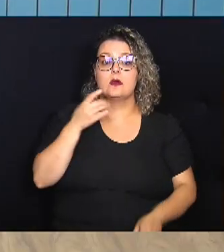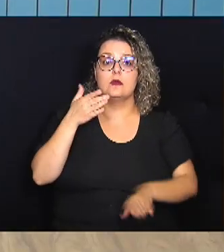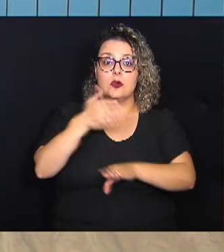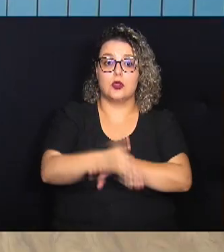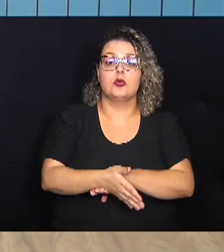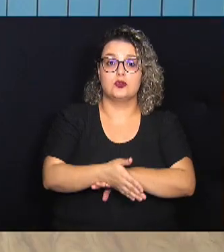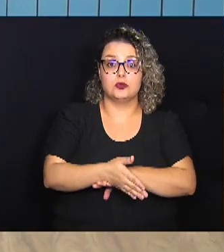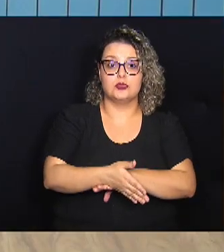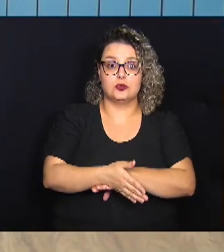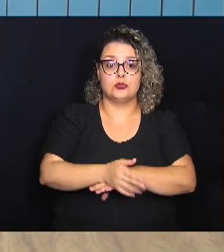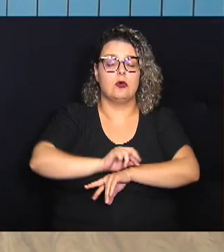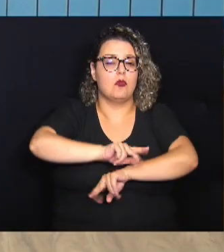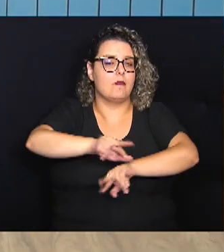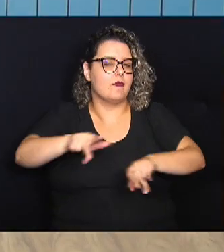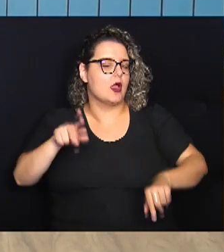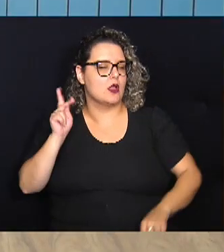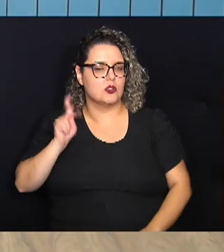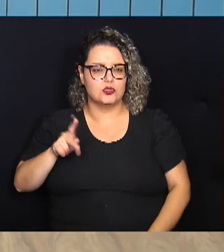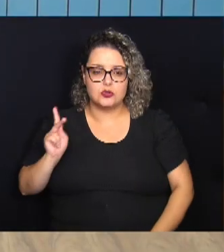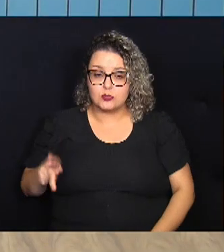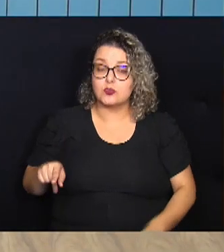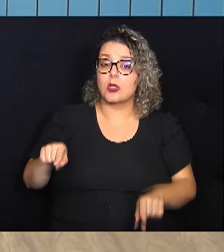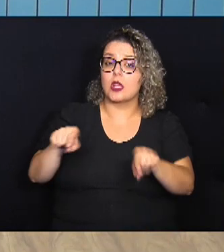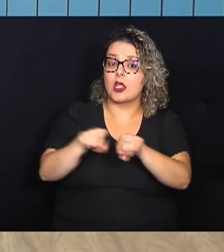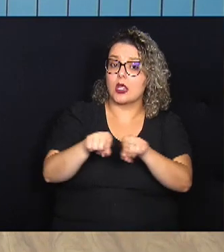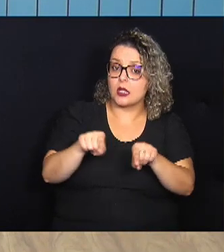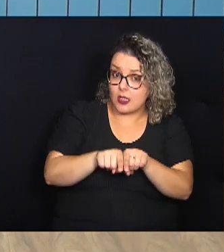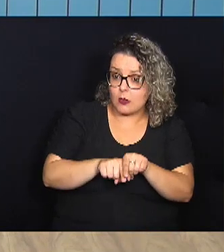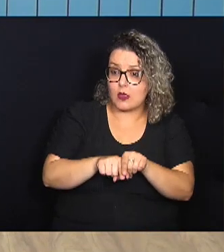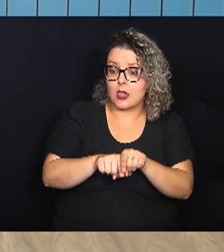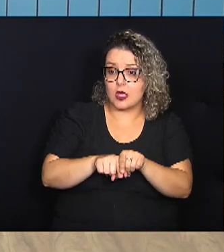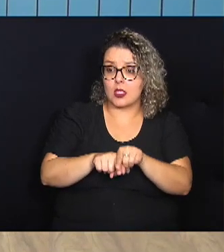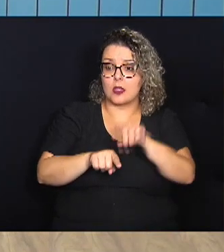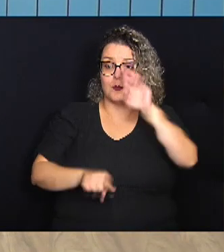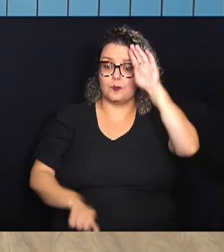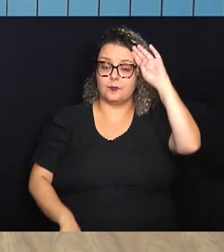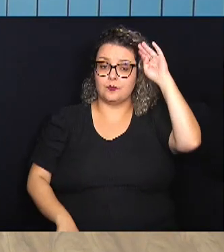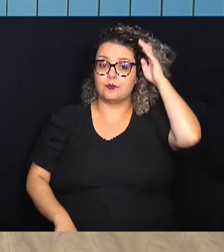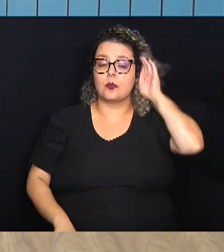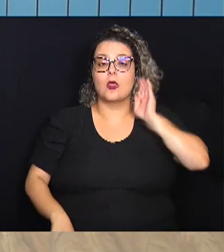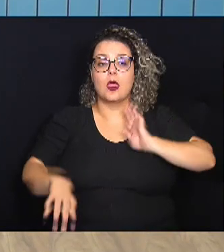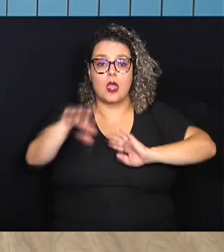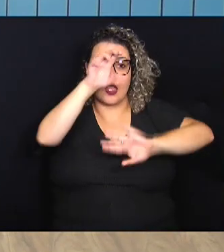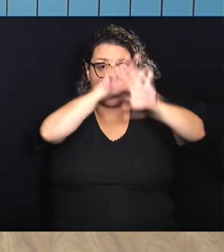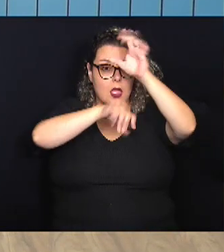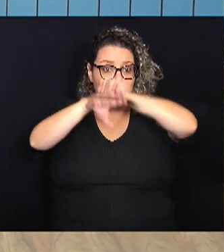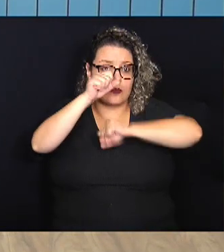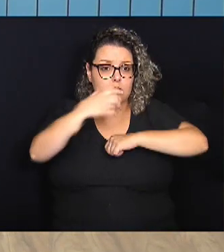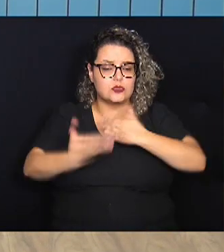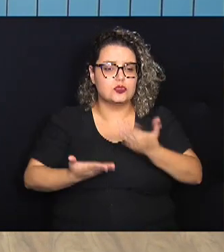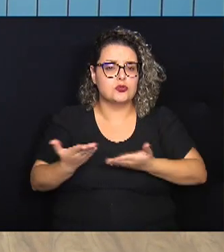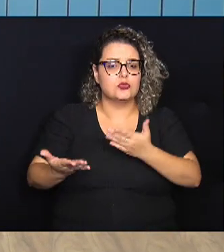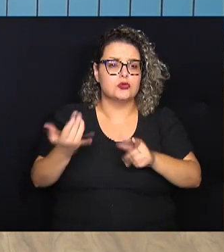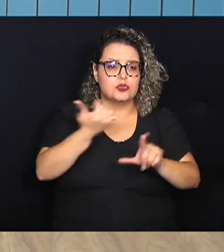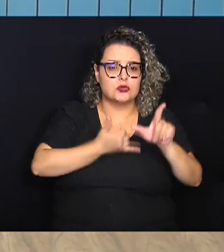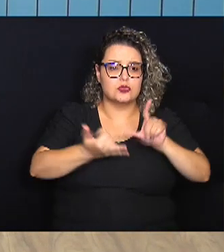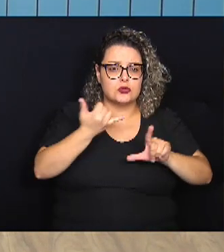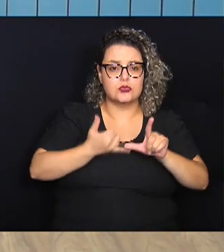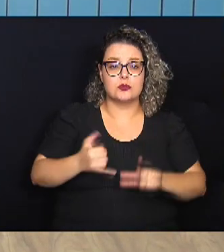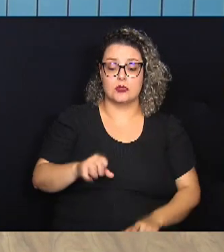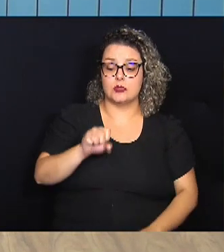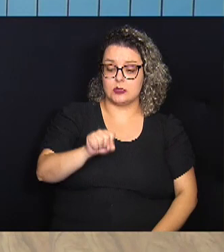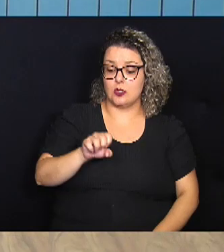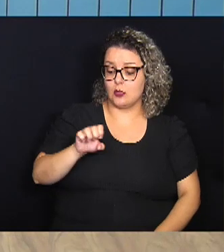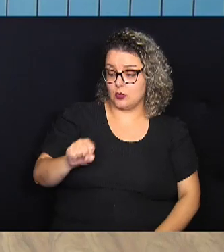aí, olha, vários professores, inclusive justamente para aprender aí a tratar de forma lúdica. São